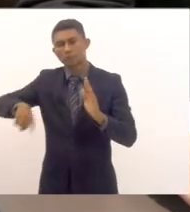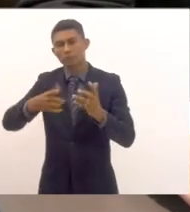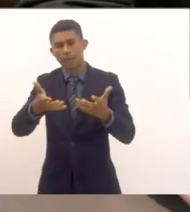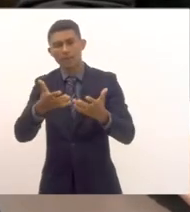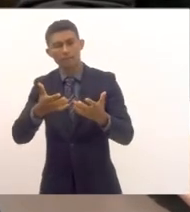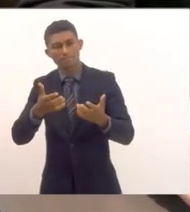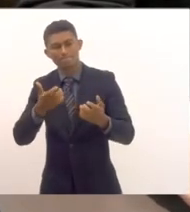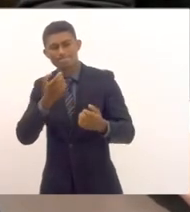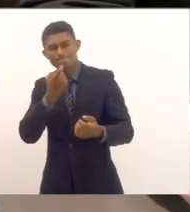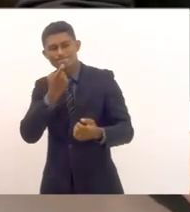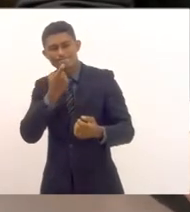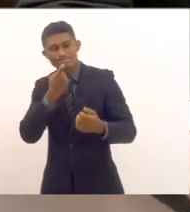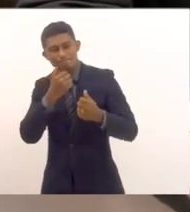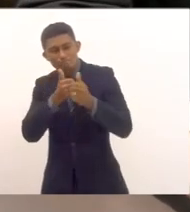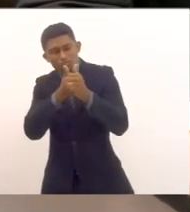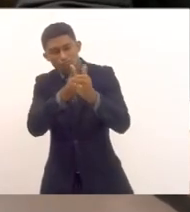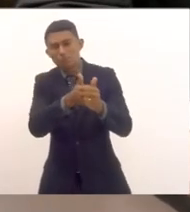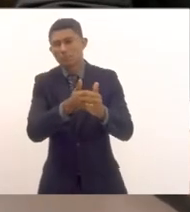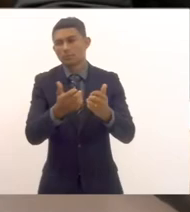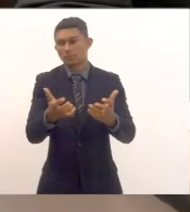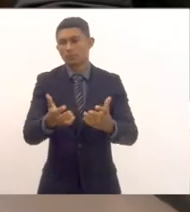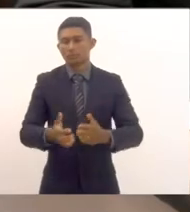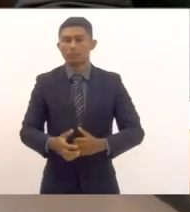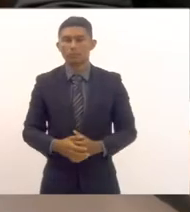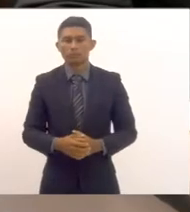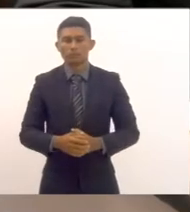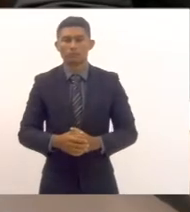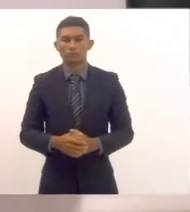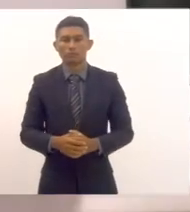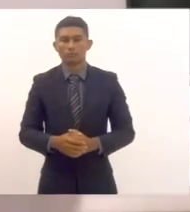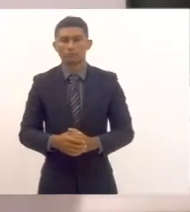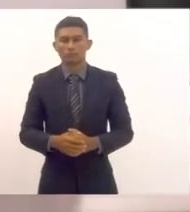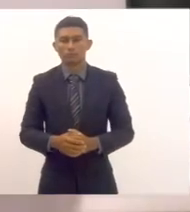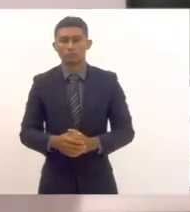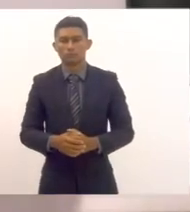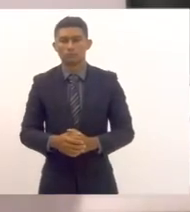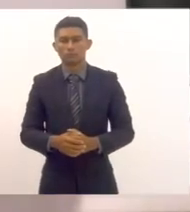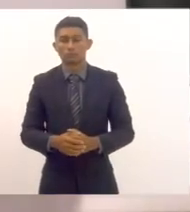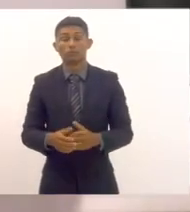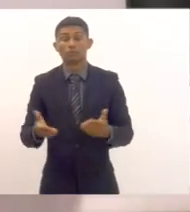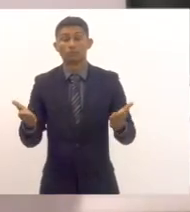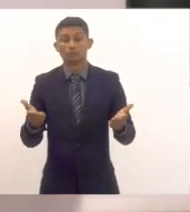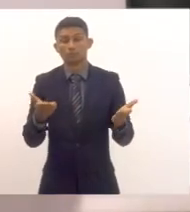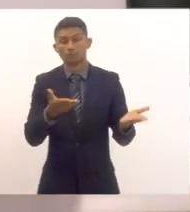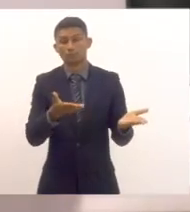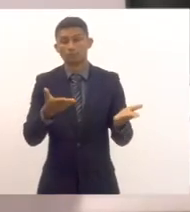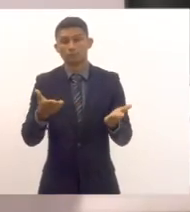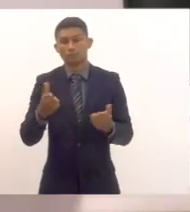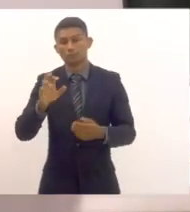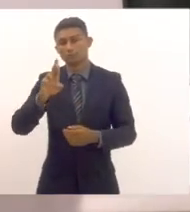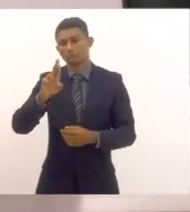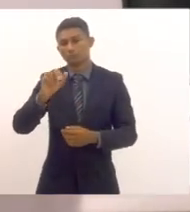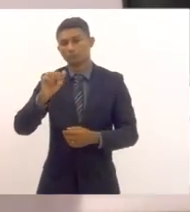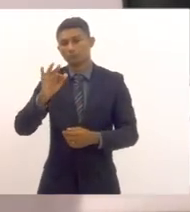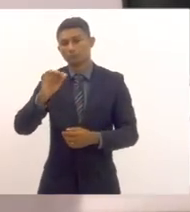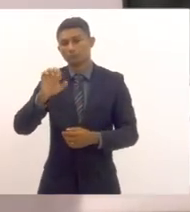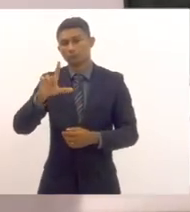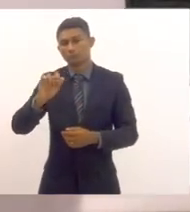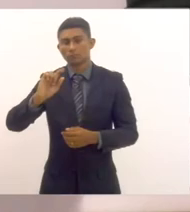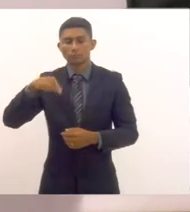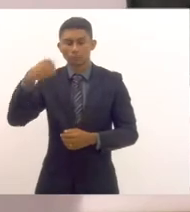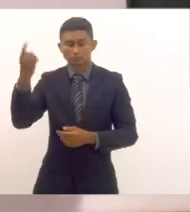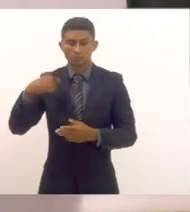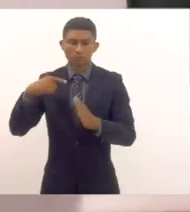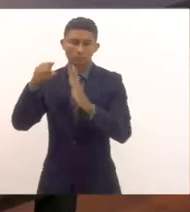próximas das Comunidades tenho vou passar a palavra para Rafaela do Observatório dos Três depois da ter mais duas